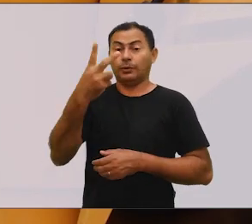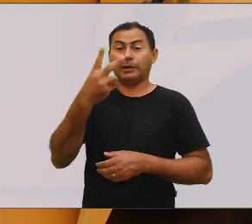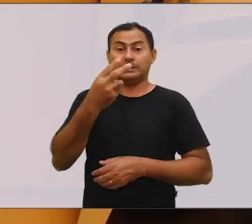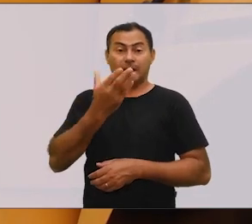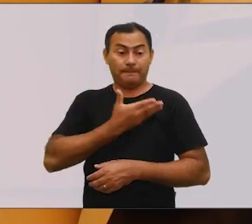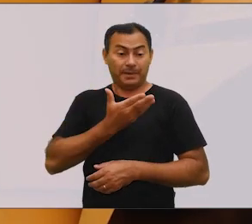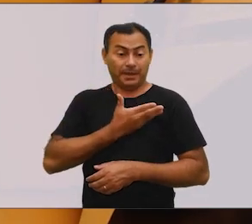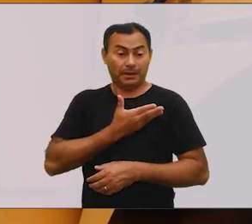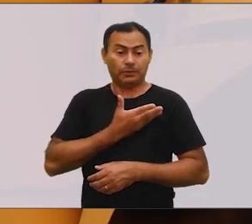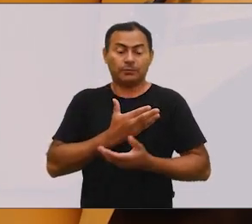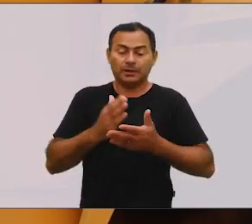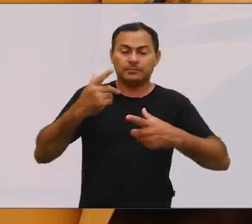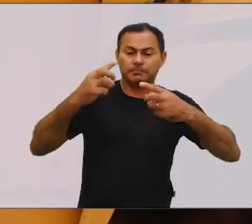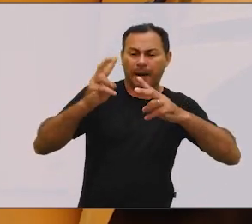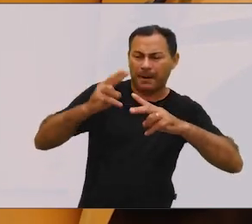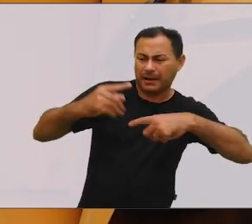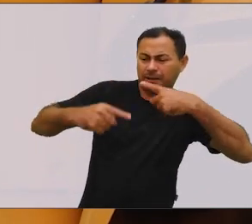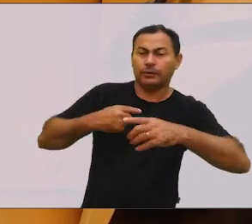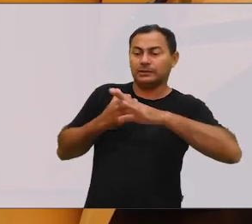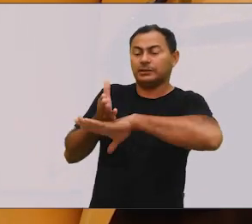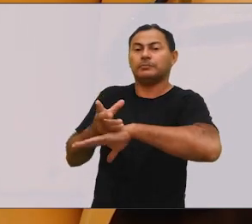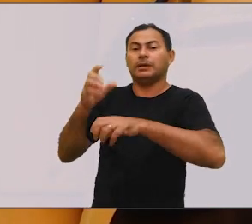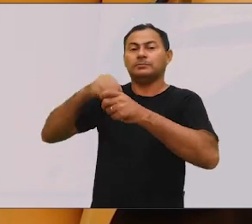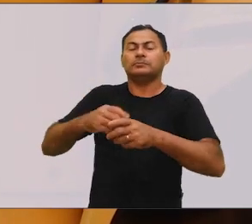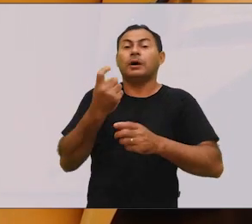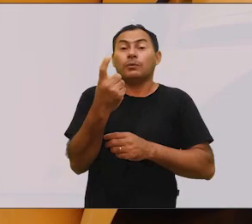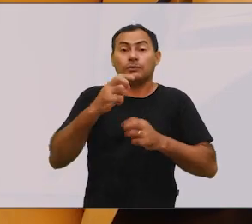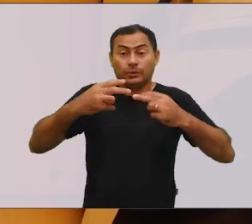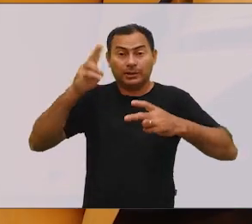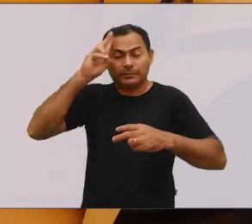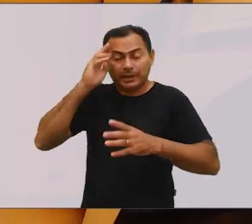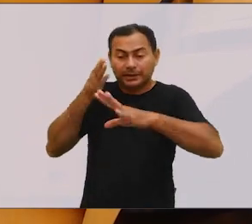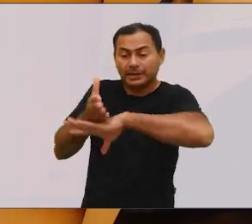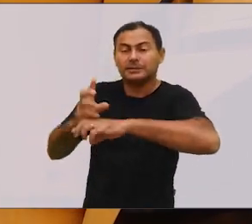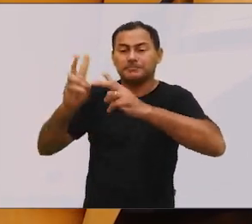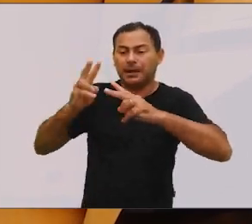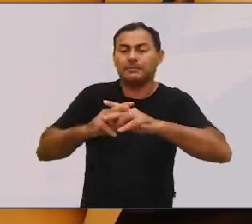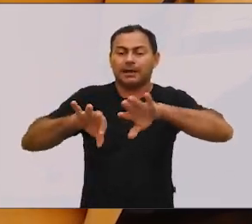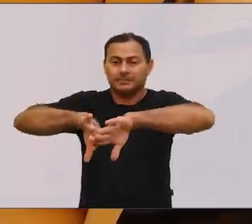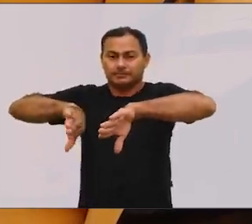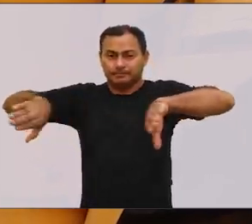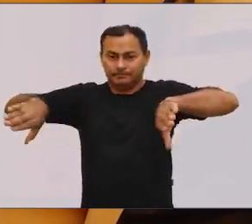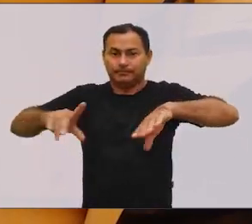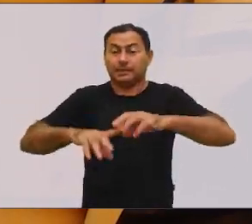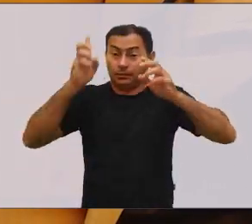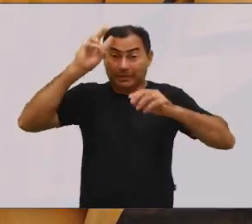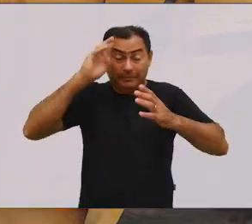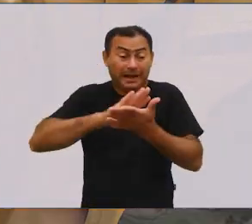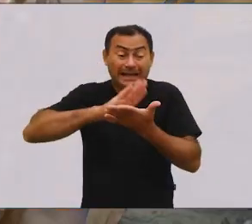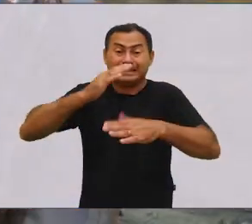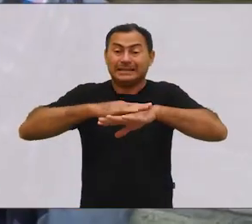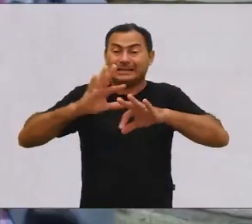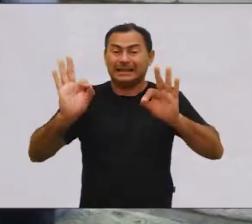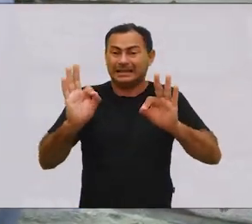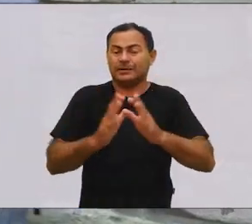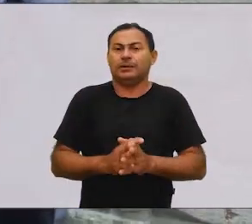brigar e eu entrei no meio para tentar reconciliá-los. A única coisa que me lembro é que me meti no meio da briga para apartá-los. Não lembro de mais